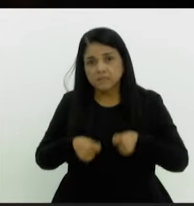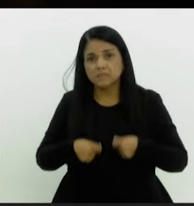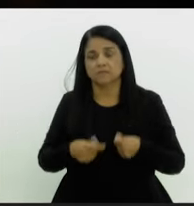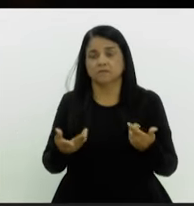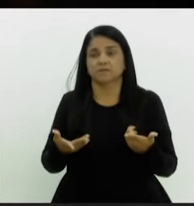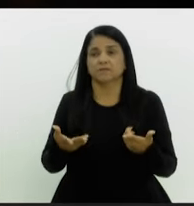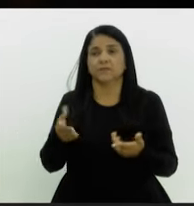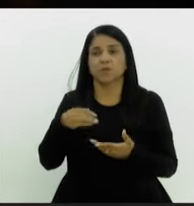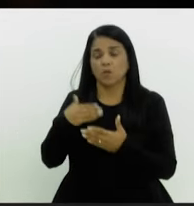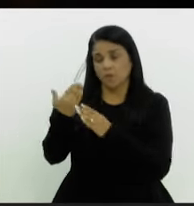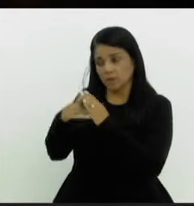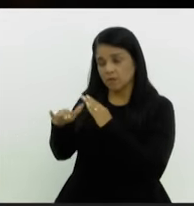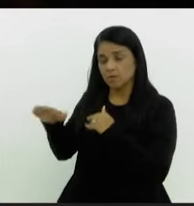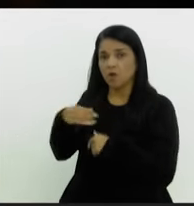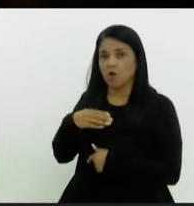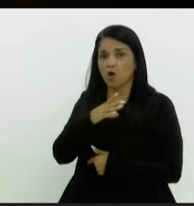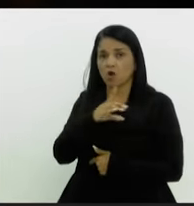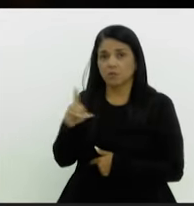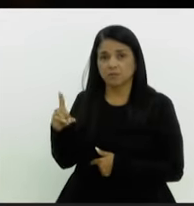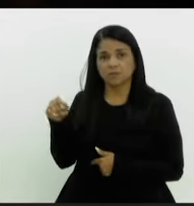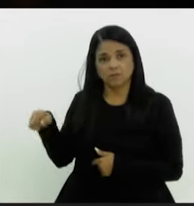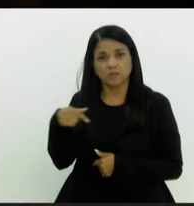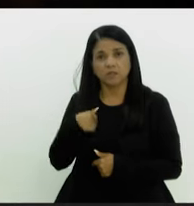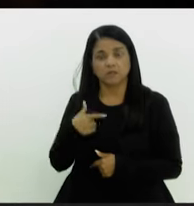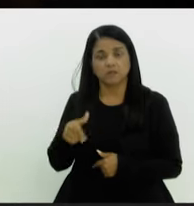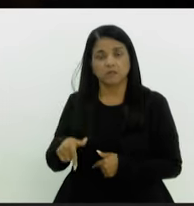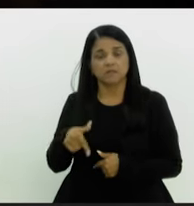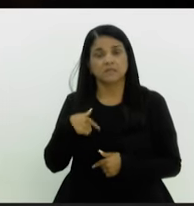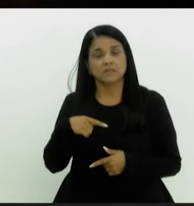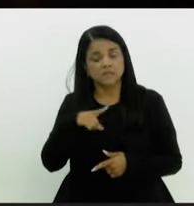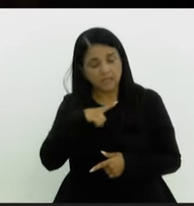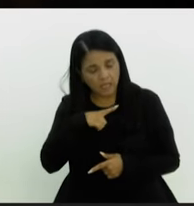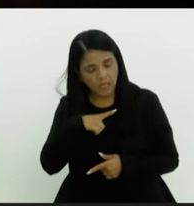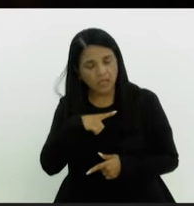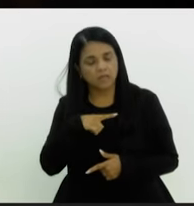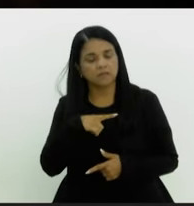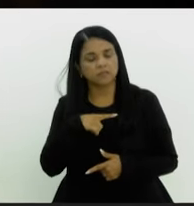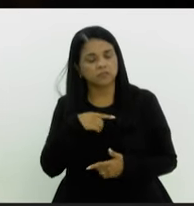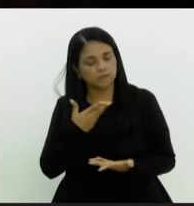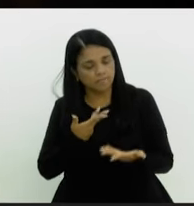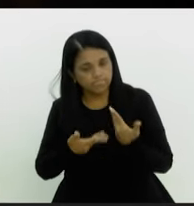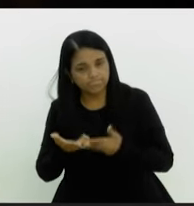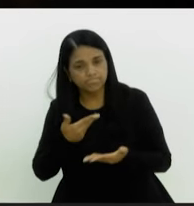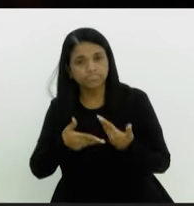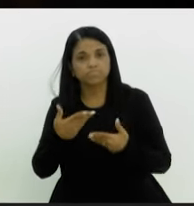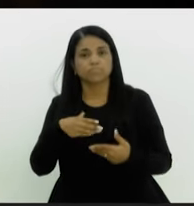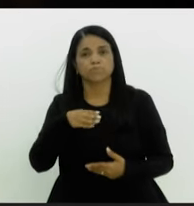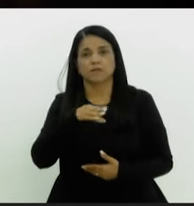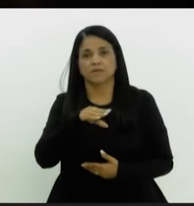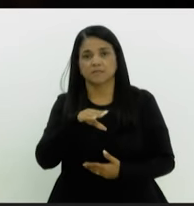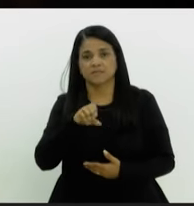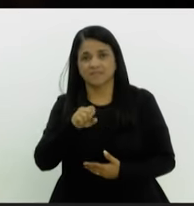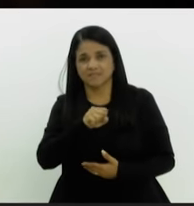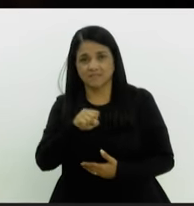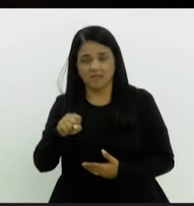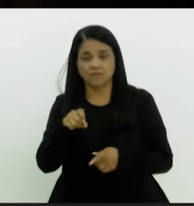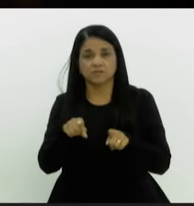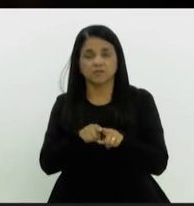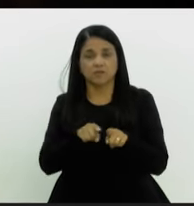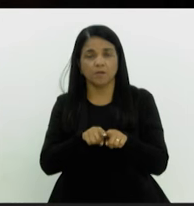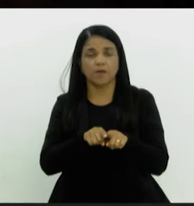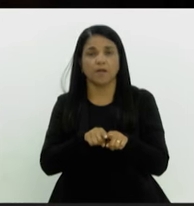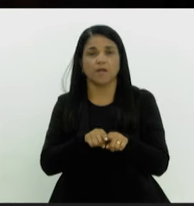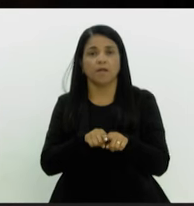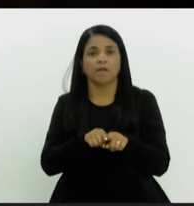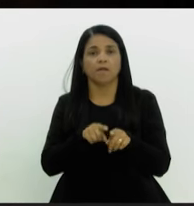coordenadora aqui da audiência mesmo ela falou Patrícia tem muito mas a gente está em tratativas com a ss e com as com as